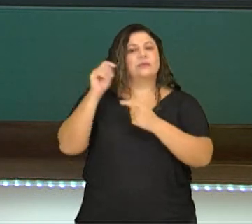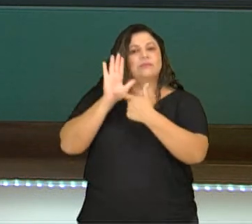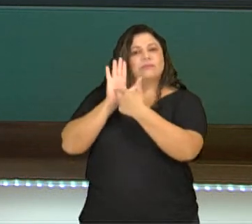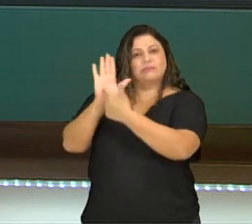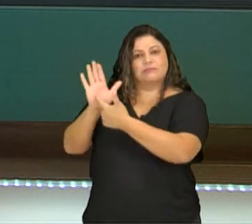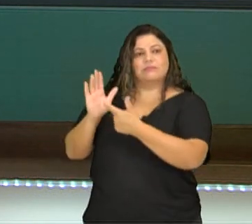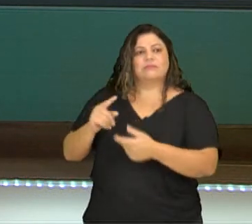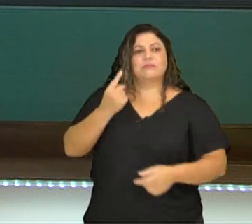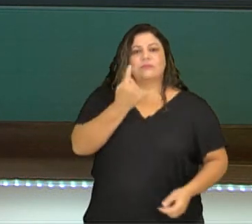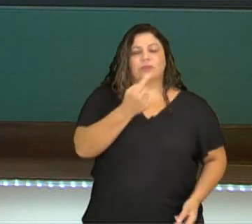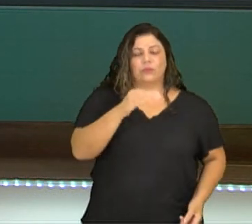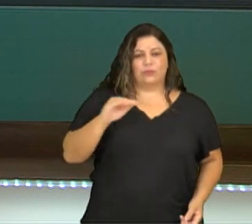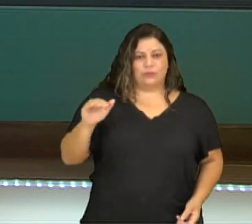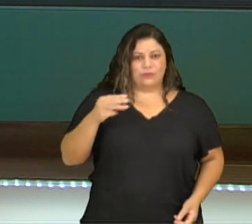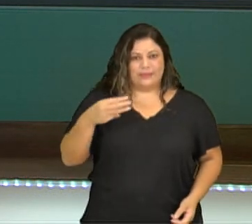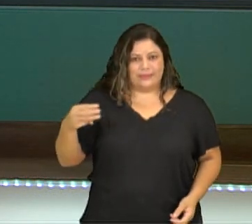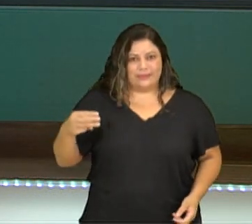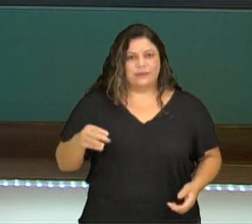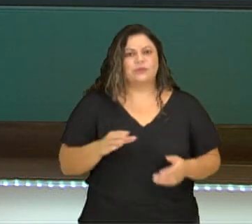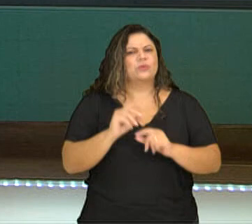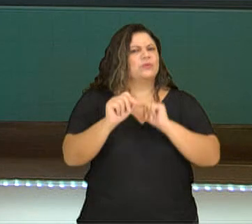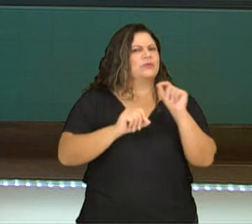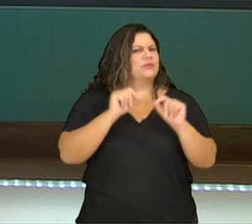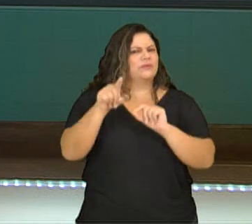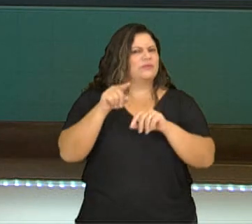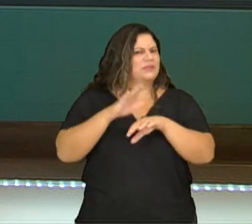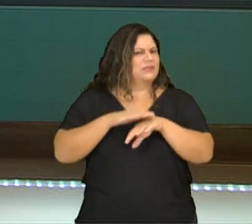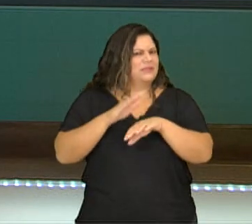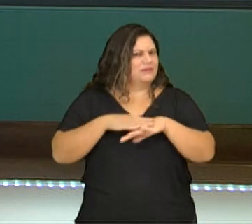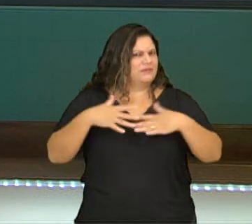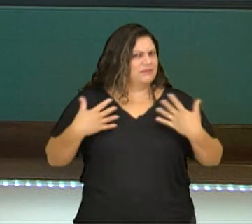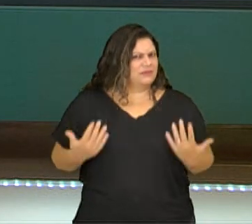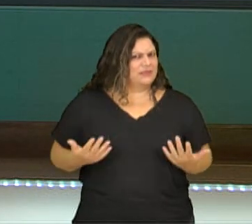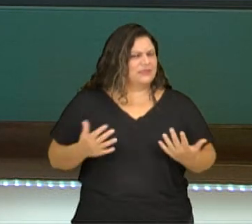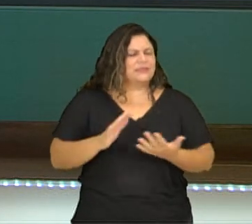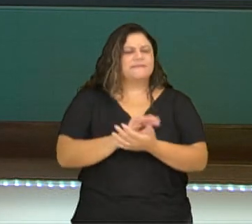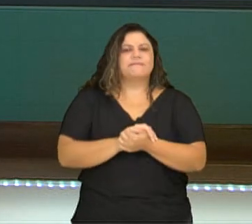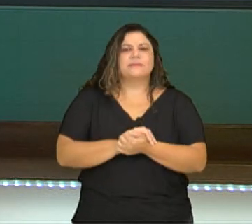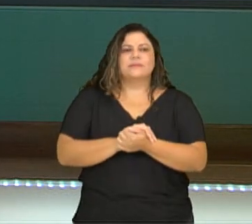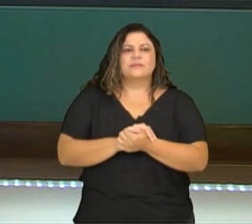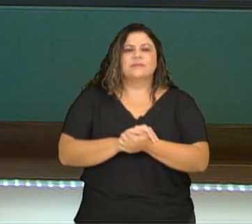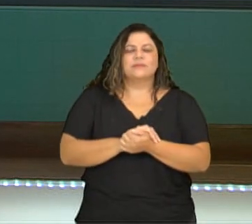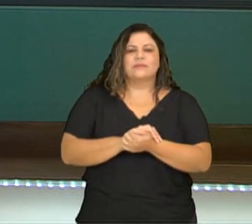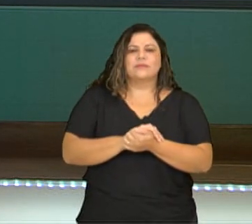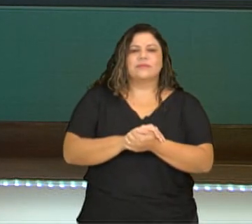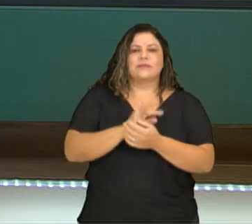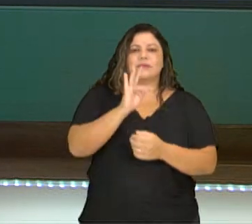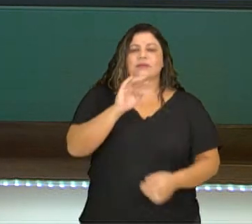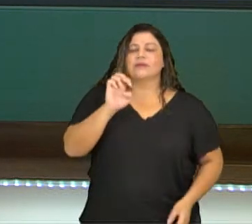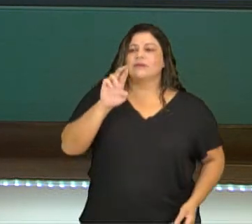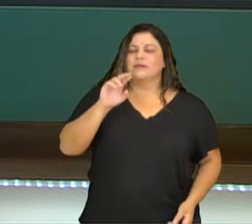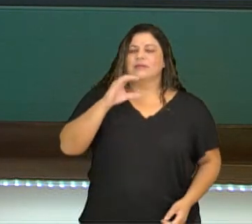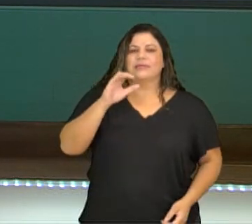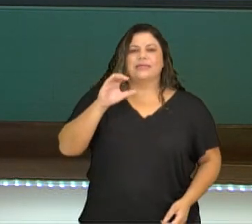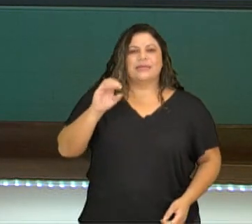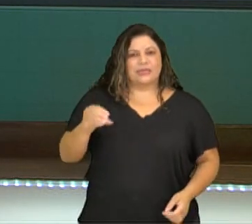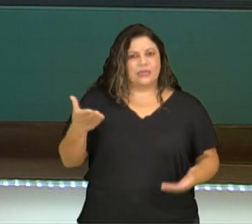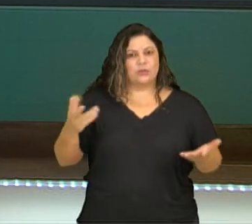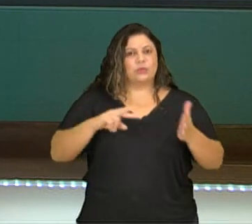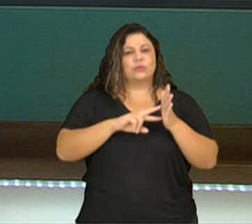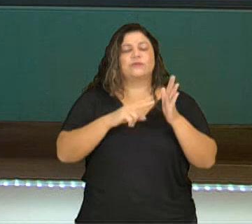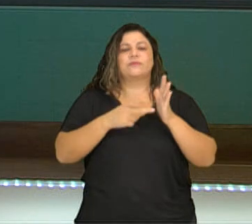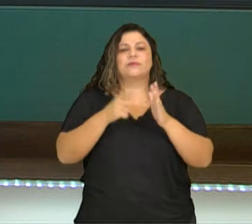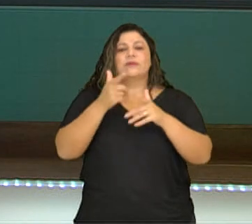palavra 1/3. O que vocês vão fazer? Né? Quando eu falo a palavrinha terço, 1/3, significa que eu